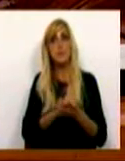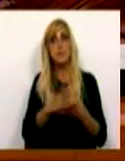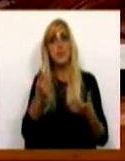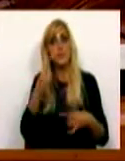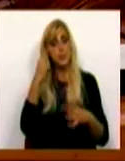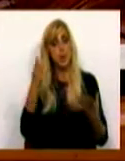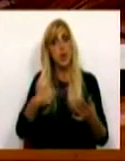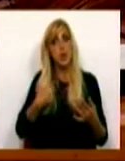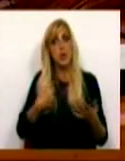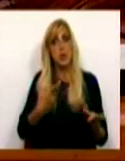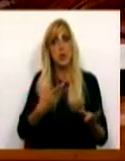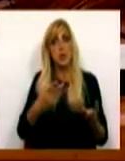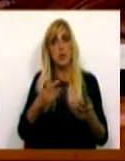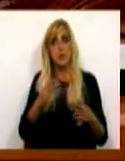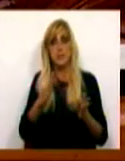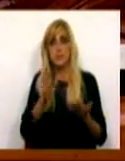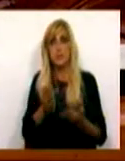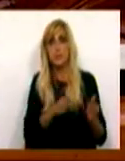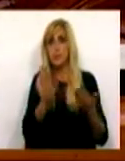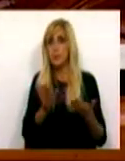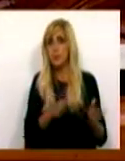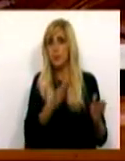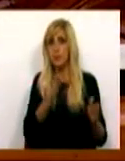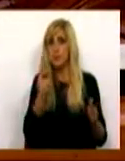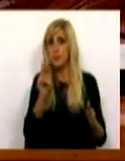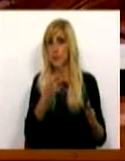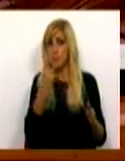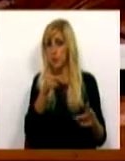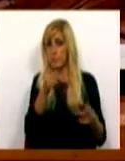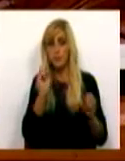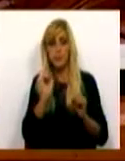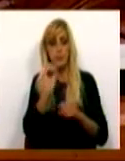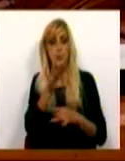esta iniciativa assumindo três fases distintas. Primeiro, foi enviado